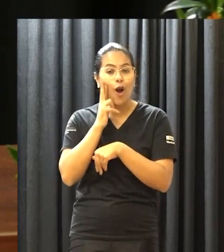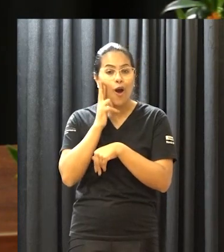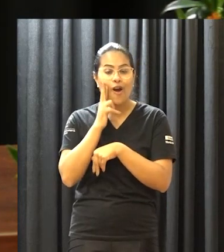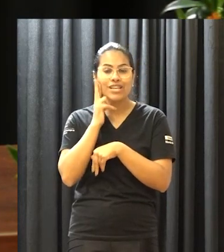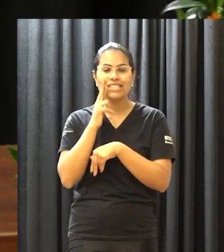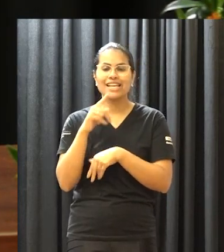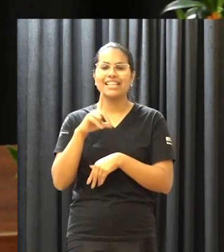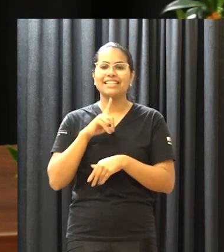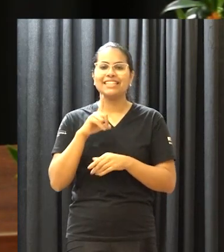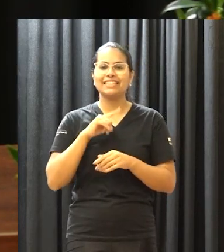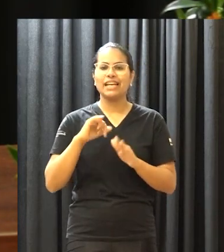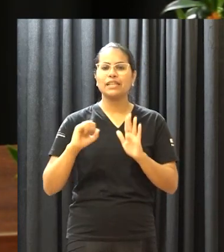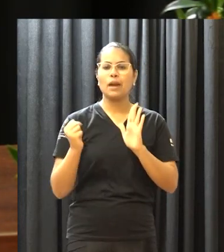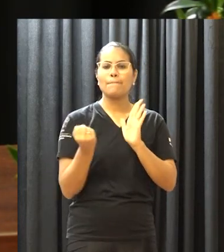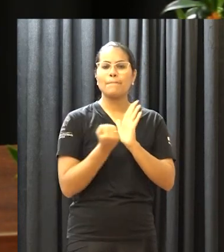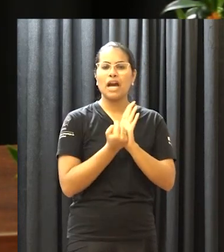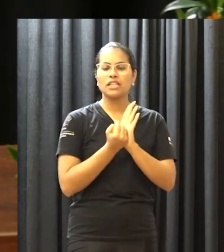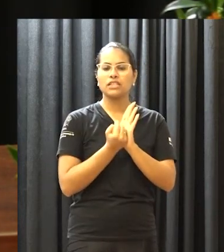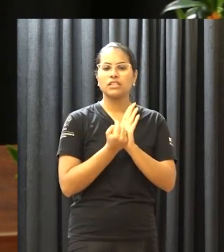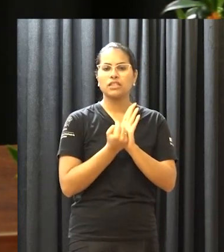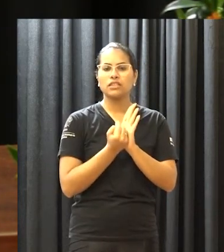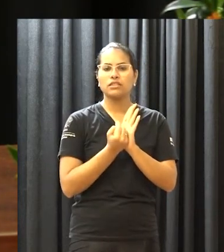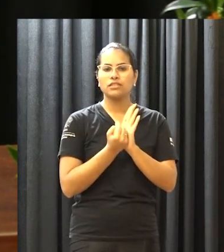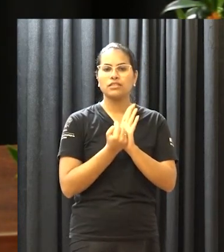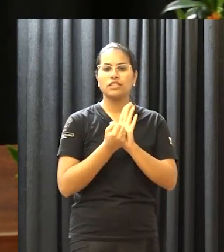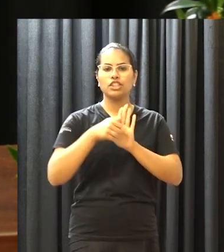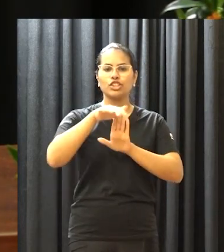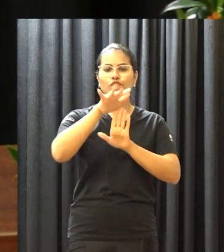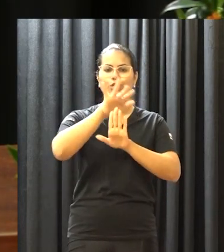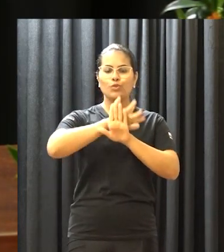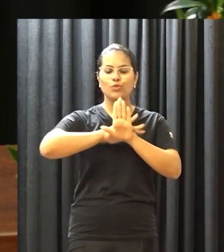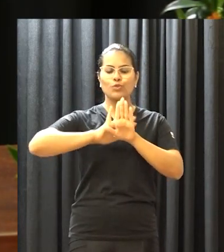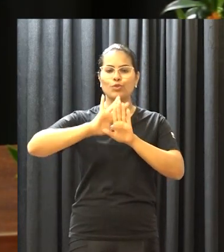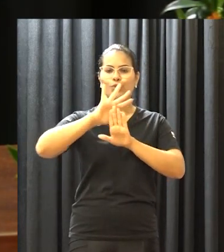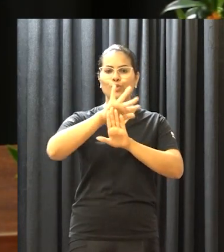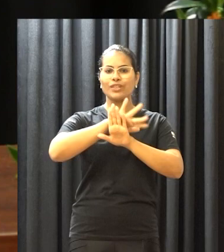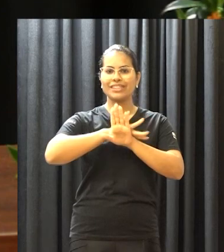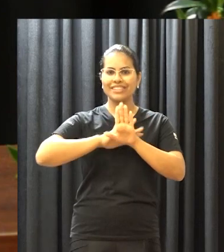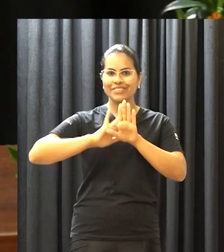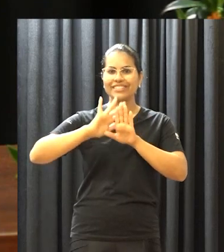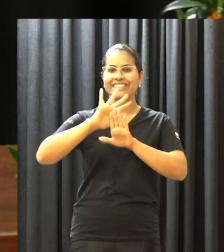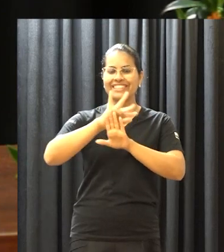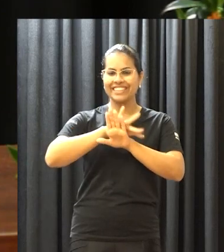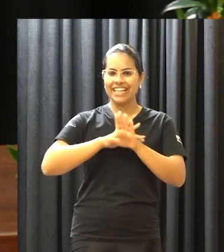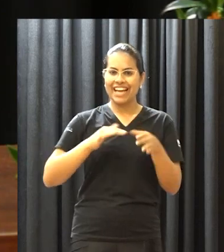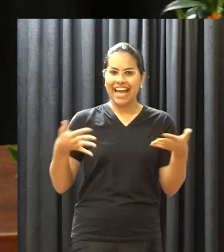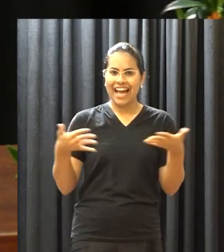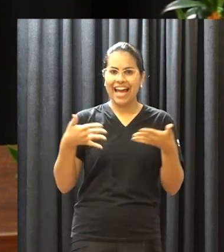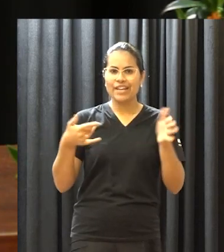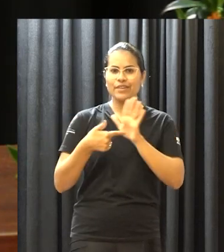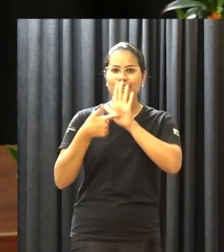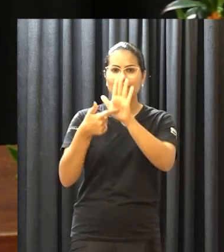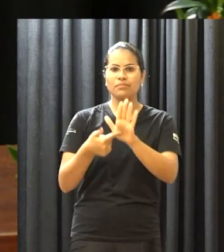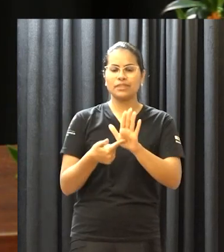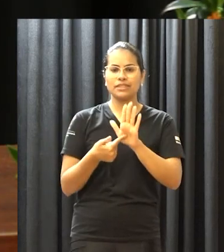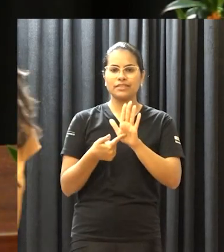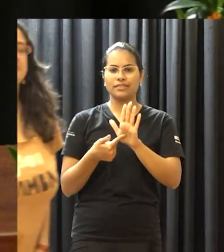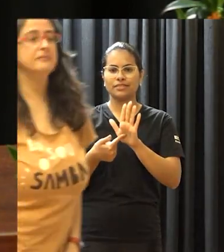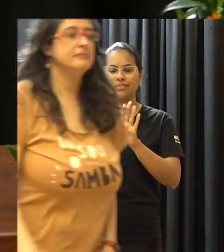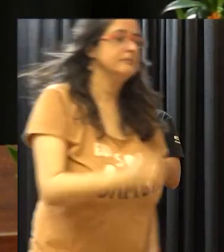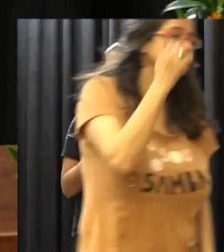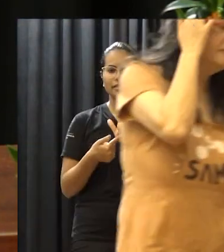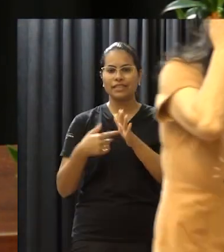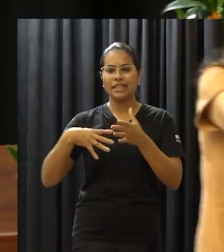do grupo, né? A imagem do grupo está lá no fundo. A imagem da Maria, que eu descrevi anteriormente, aparece agora dentro de um círculo, cujas bordas